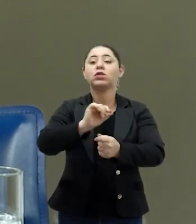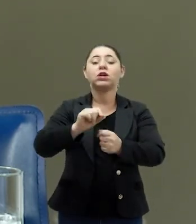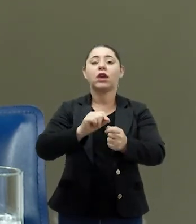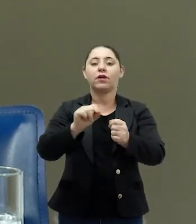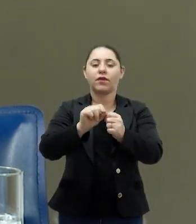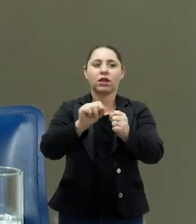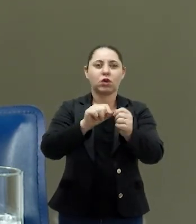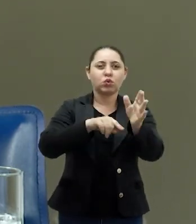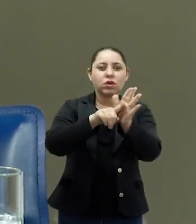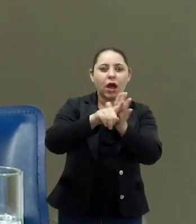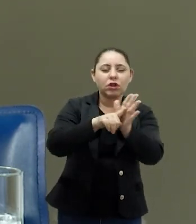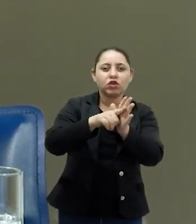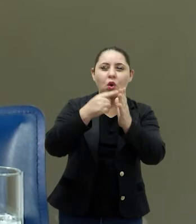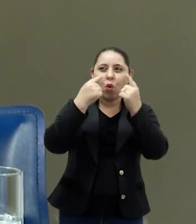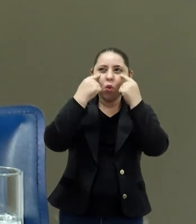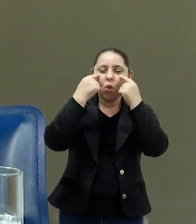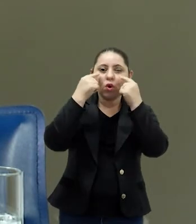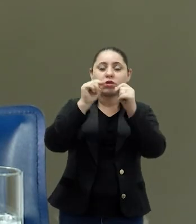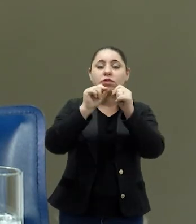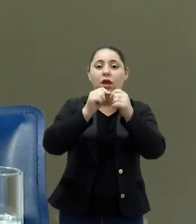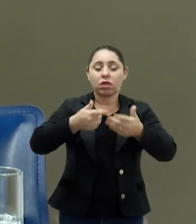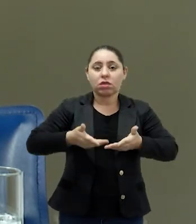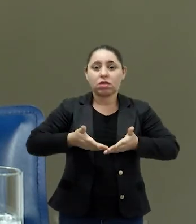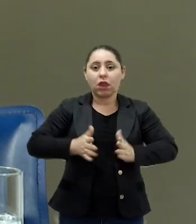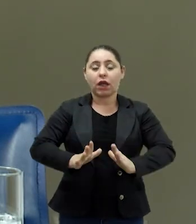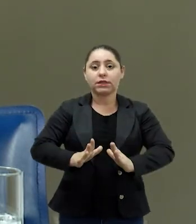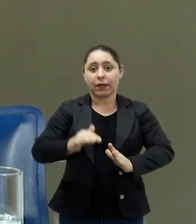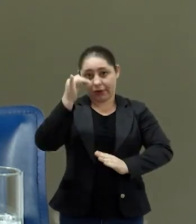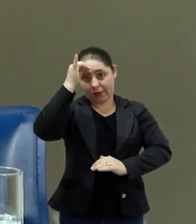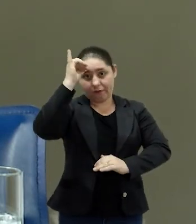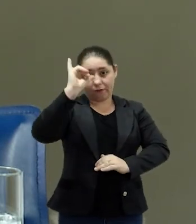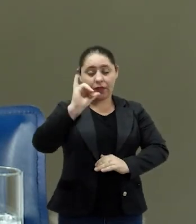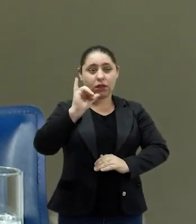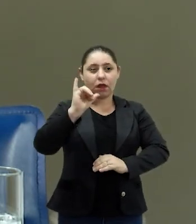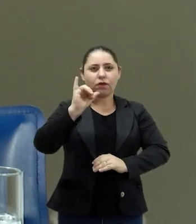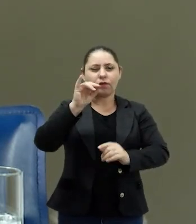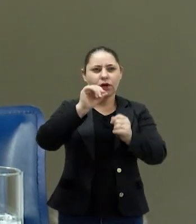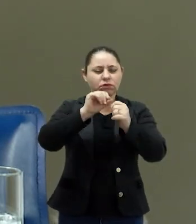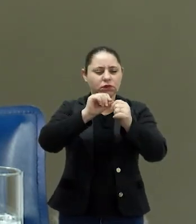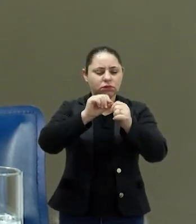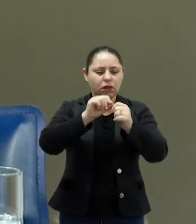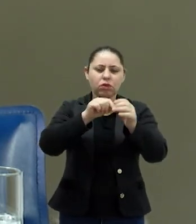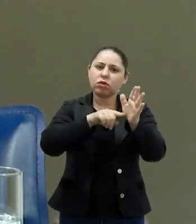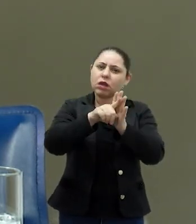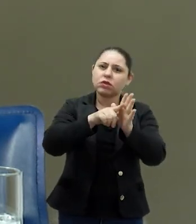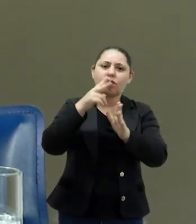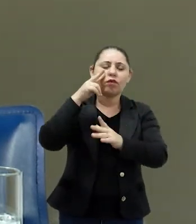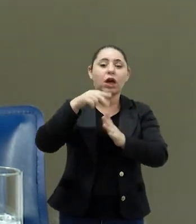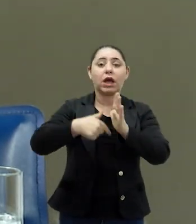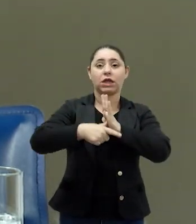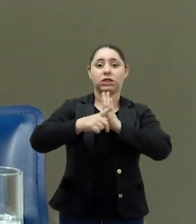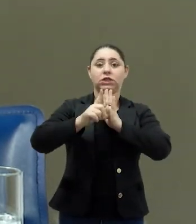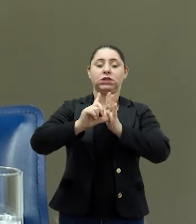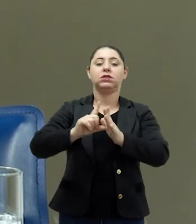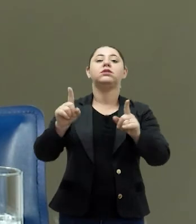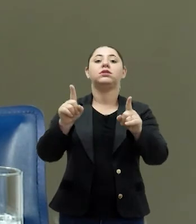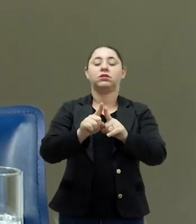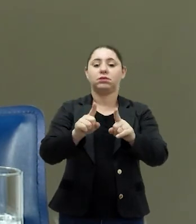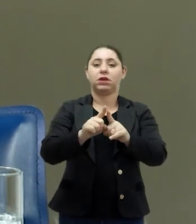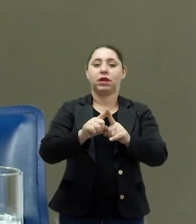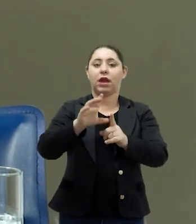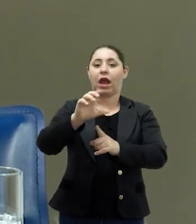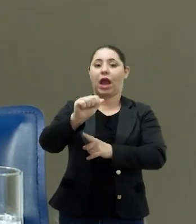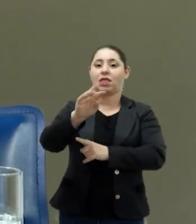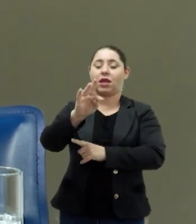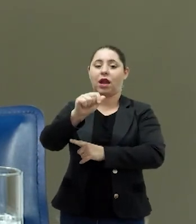instituído o teste do olhinho, que faz uma prevenção e diagnóstico em catarata em bebê. Mas